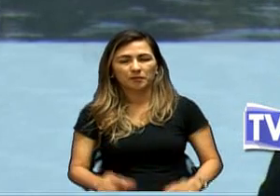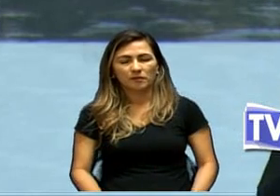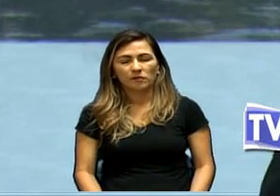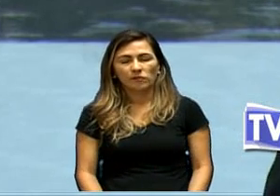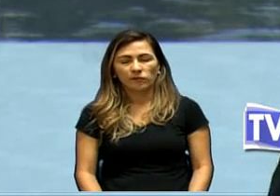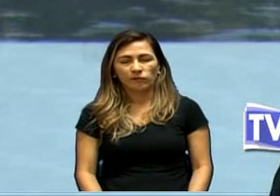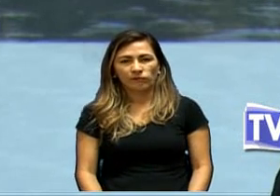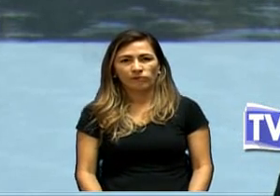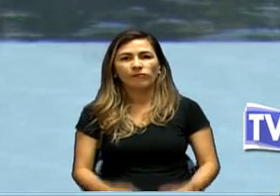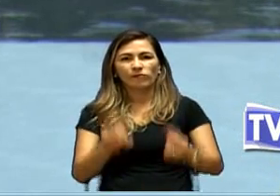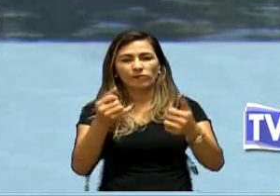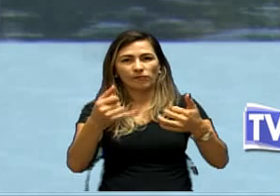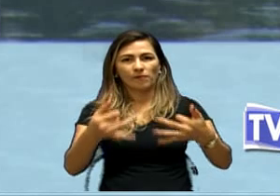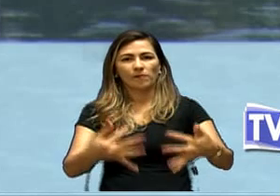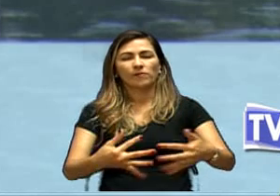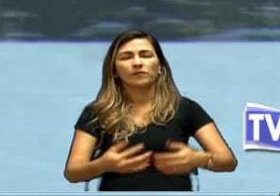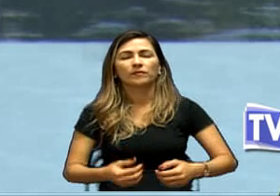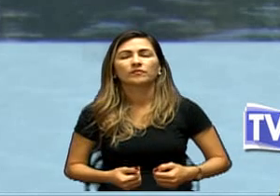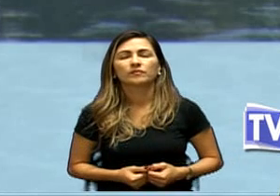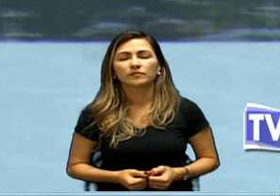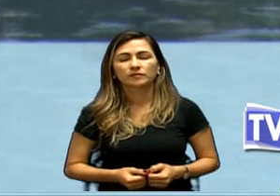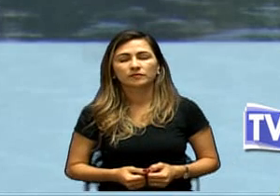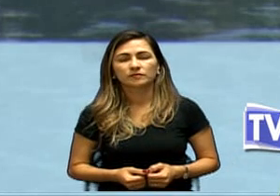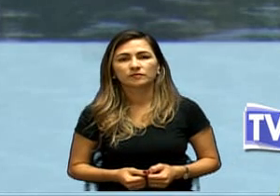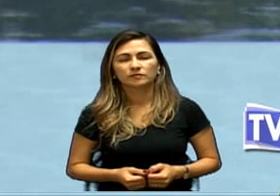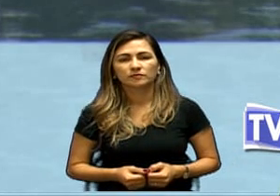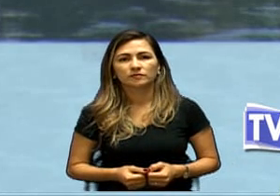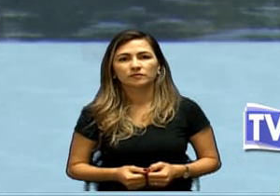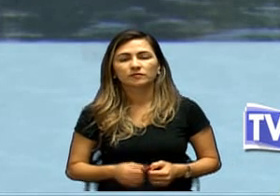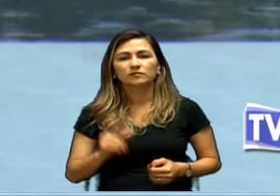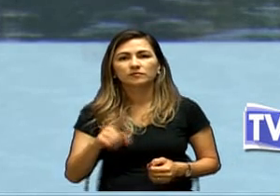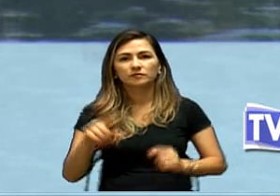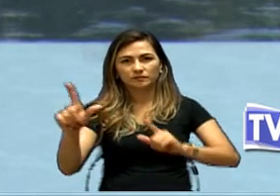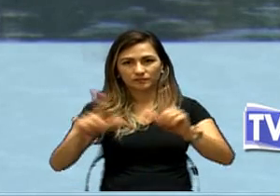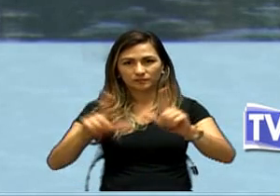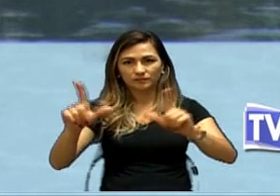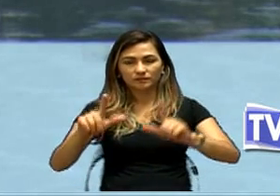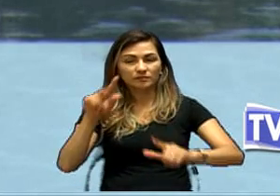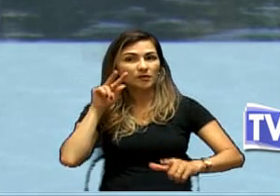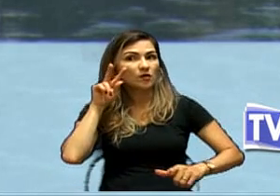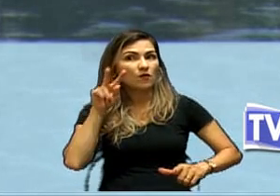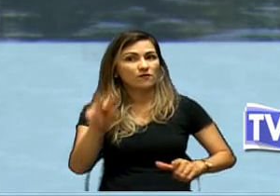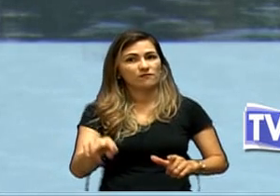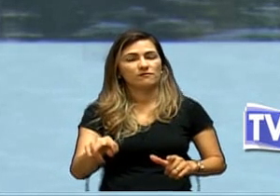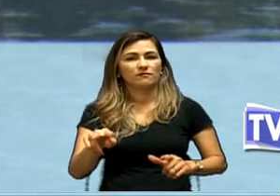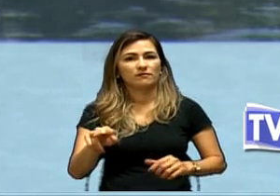Eu assisti recentemente, eu acho que foi no National Geographic,